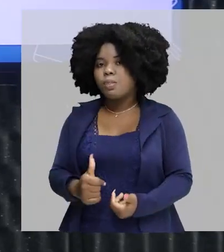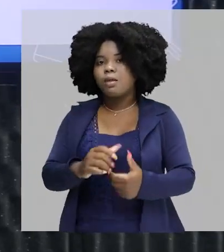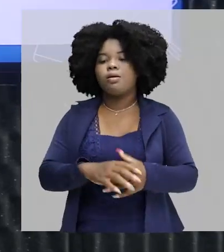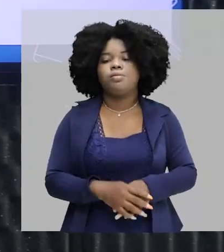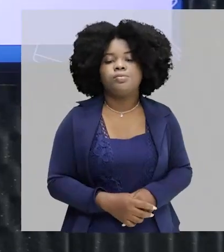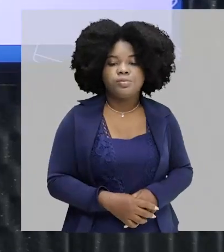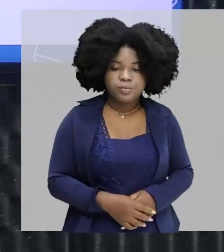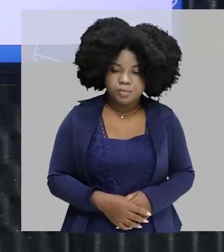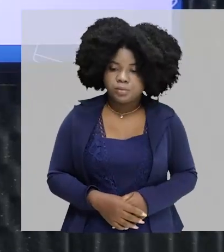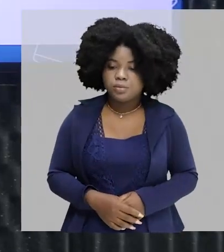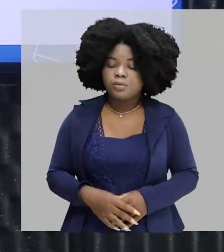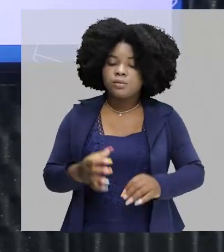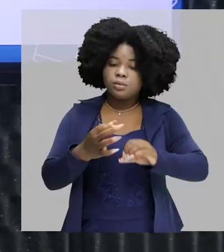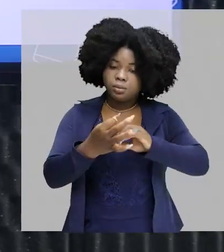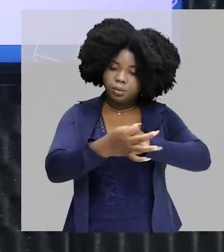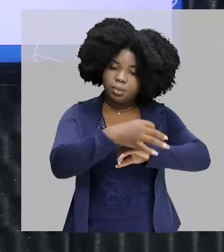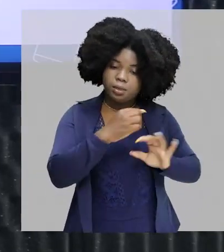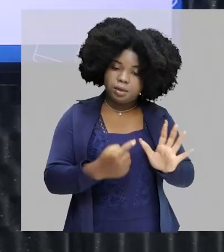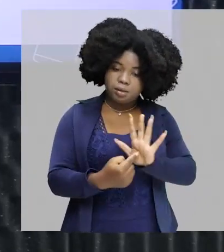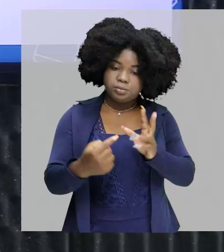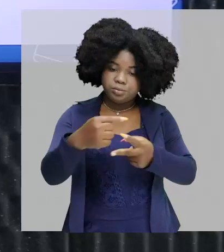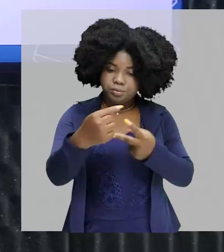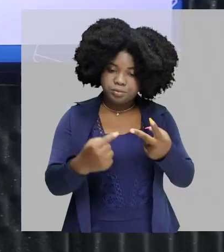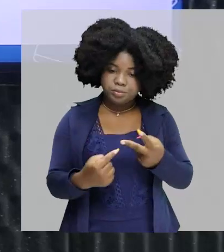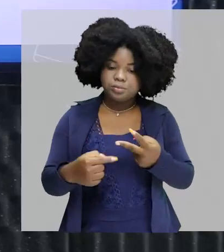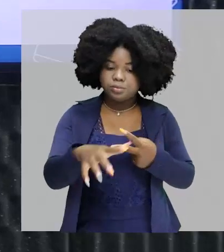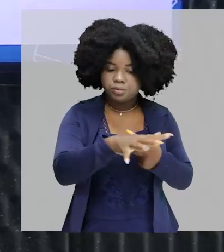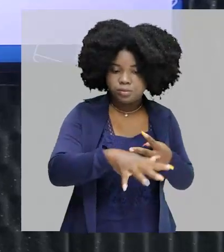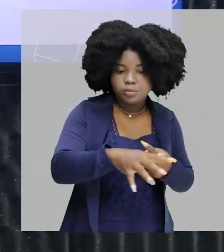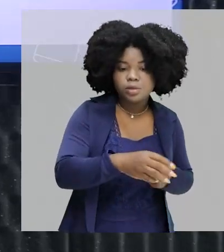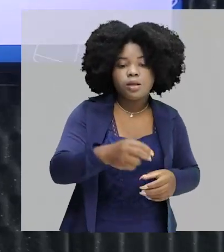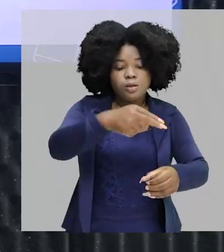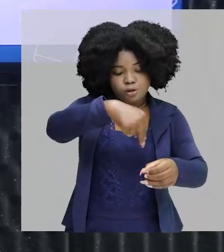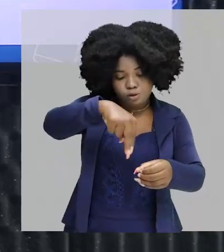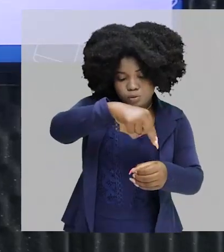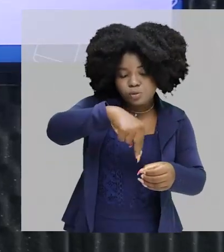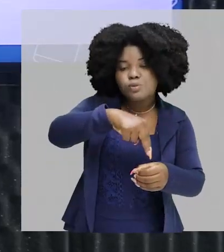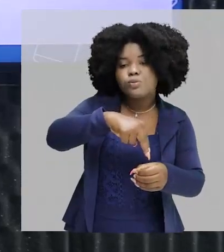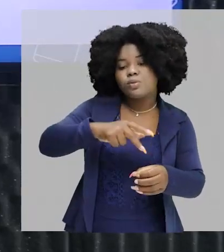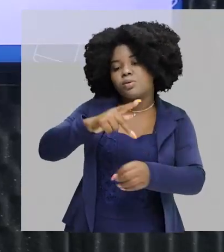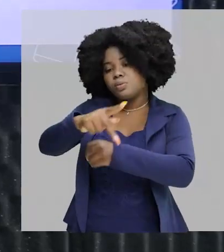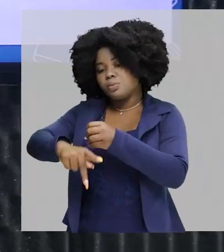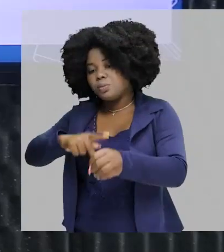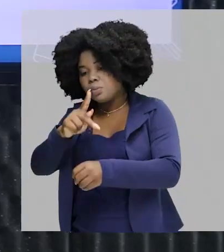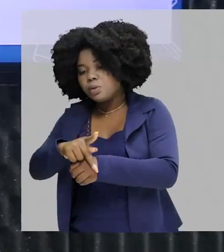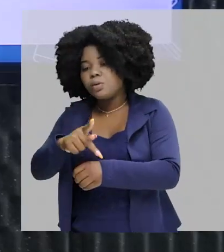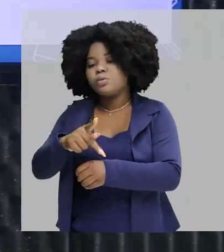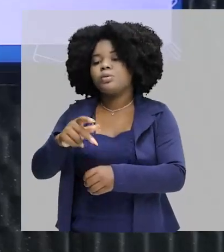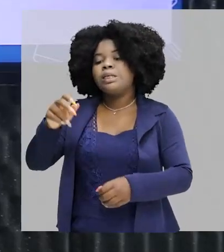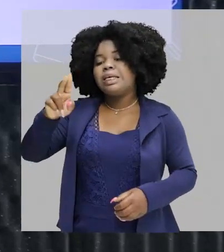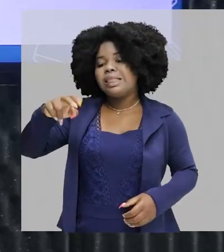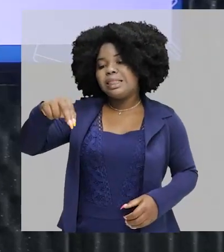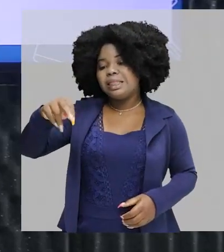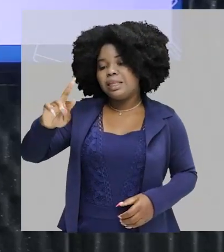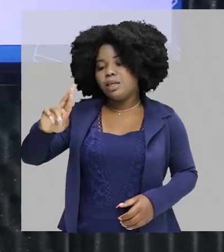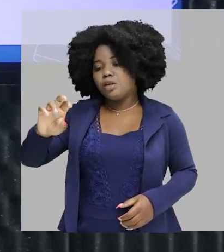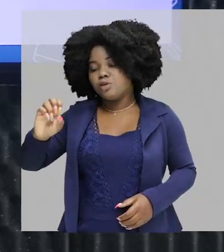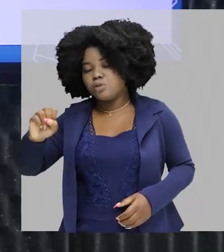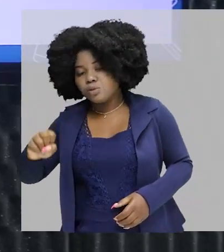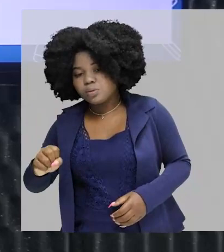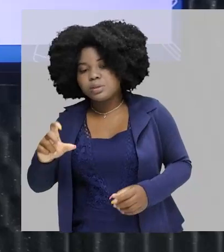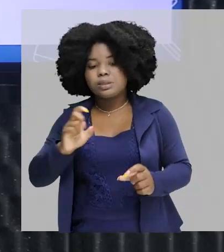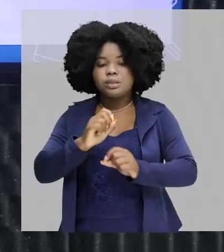O átomo ele vai apresentar duas regiões, o núcleo, prótons e nêutrons, e a eletrosfera, os